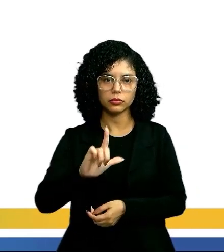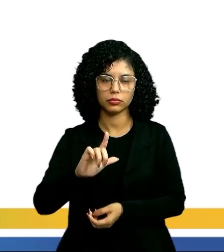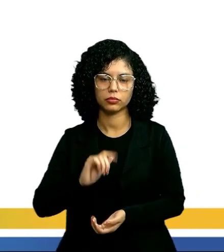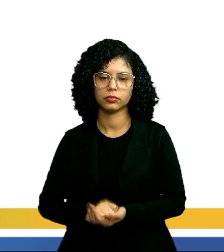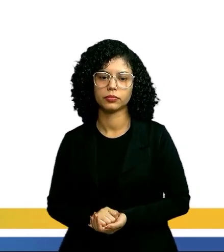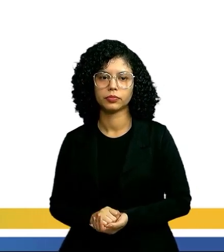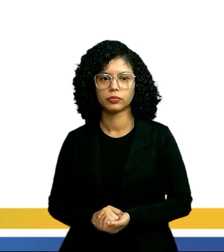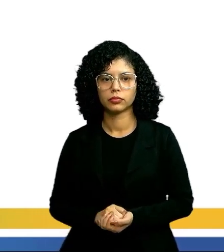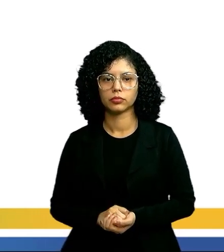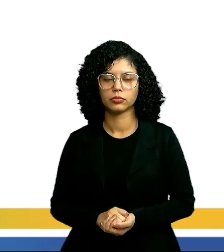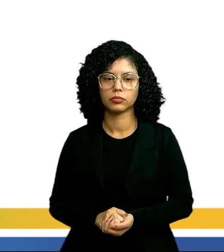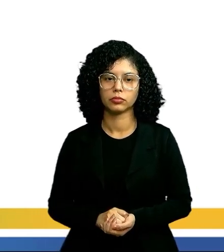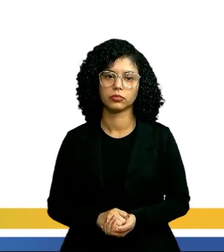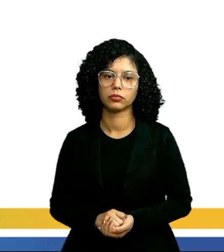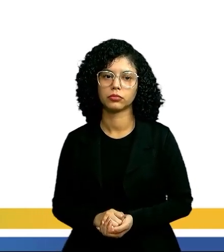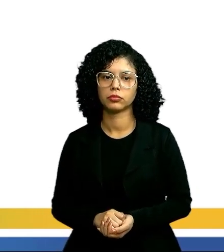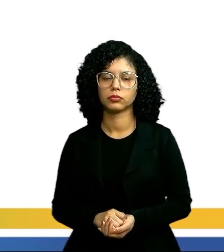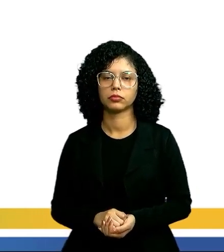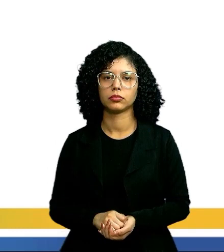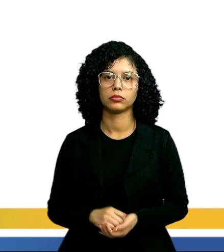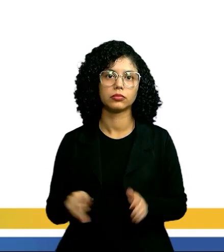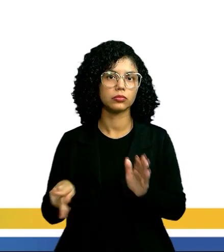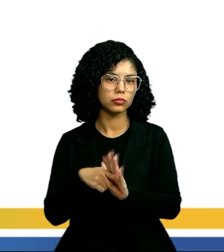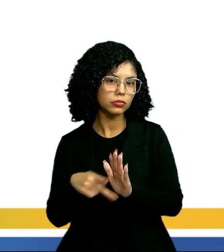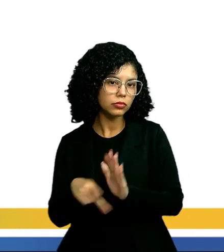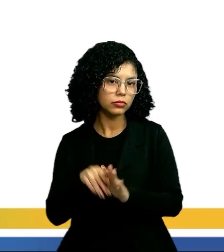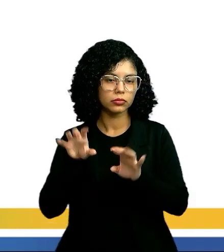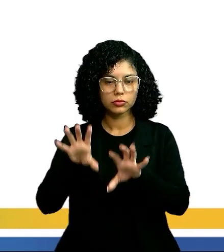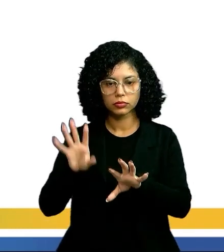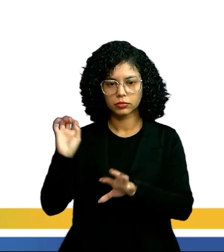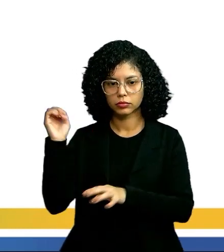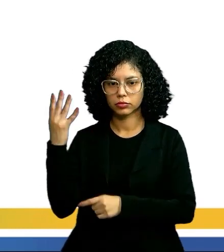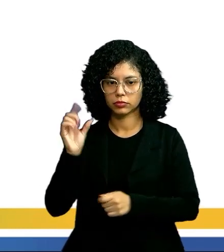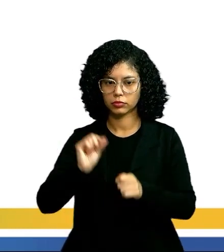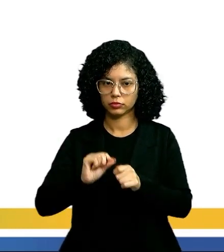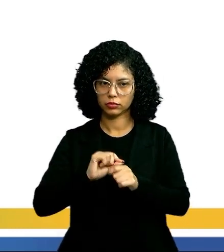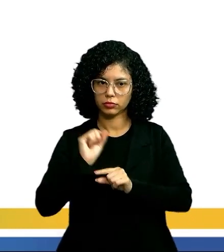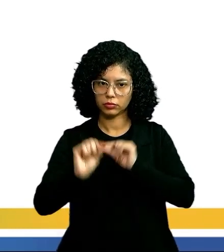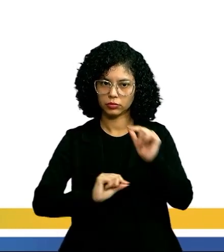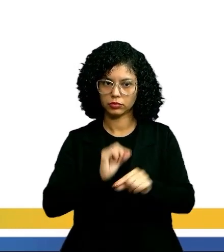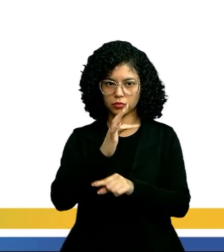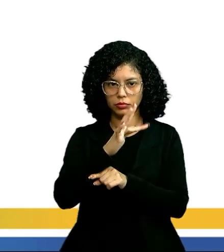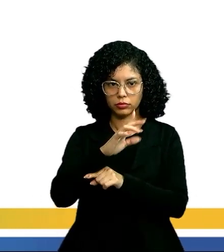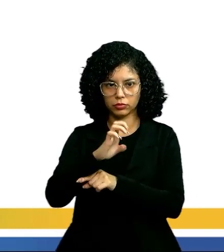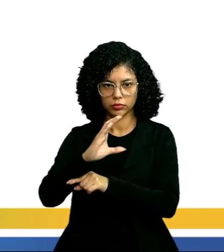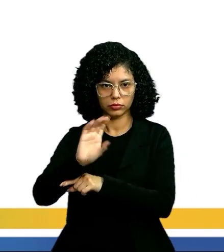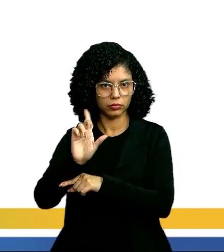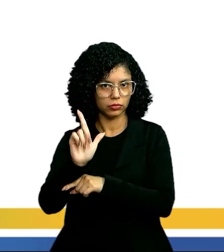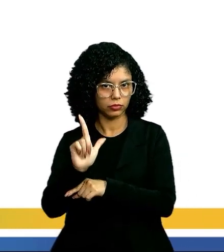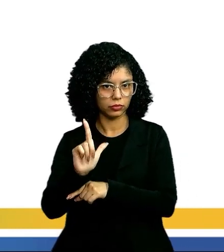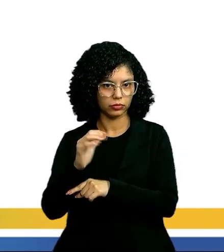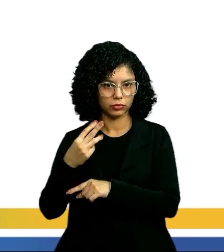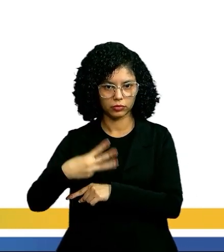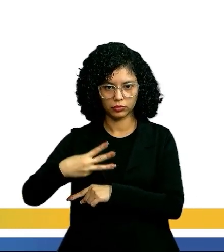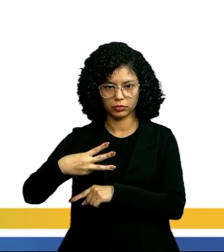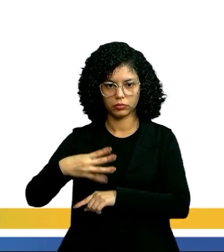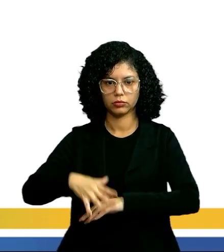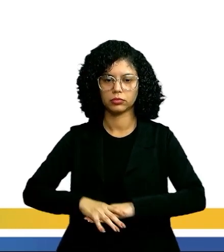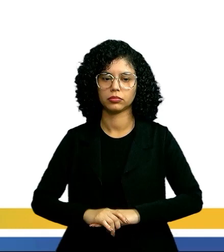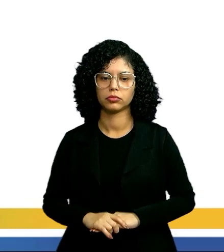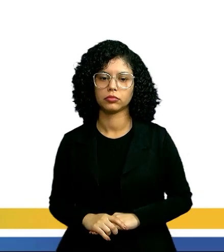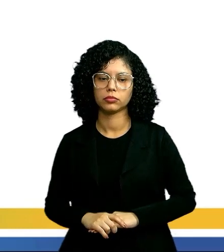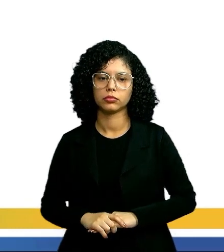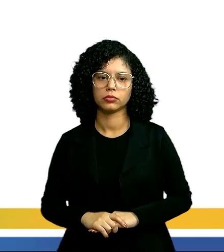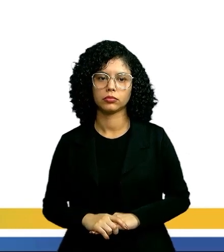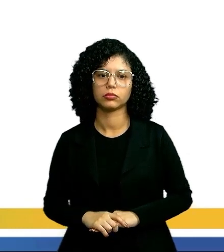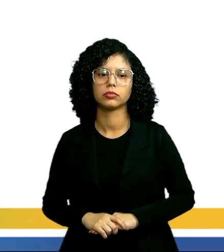ó. Então, por meio disso, vai ser formado o composto aromático